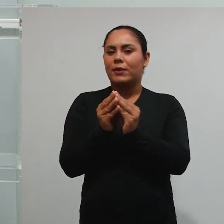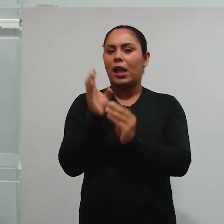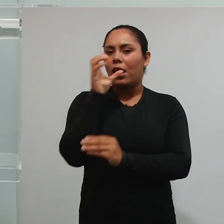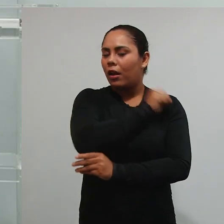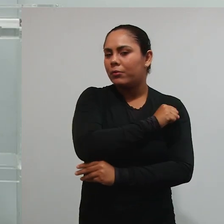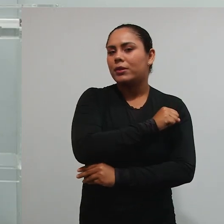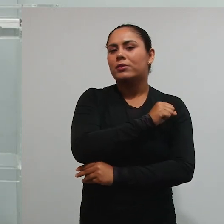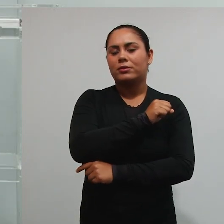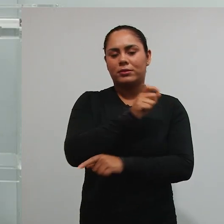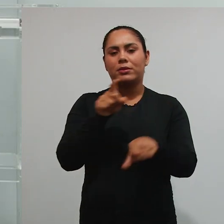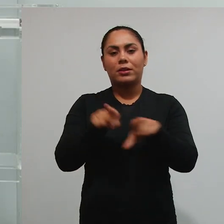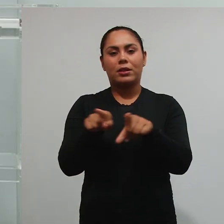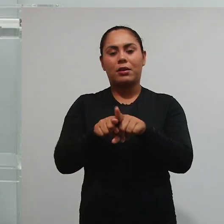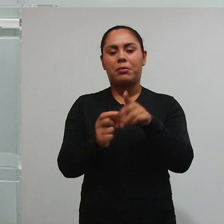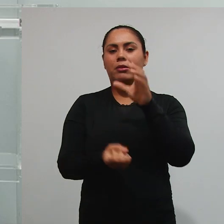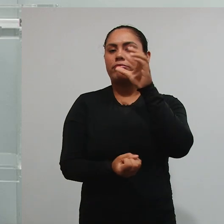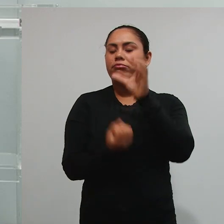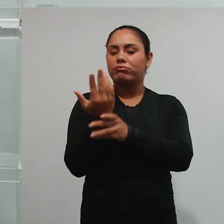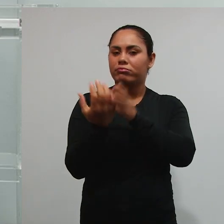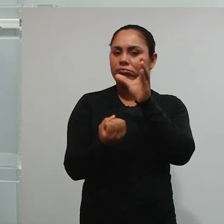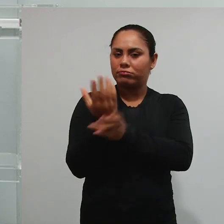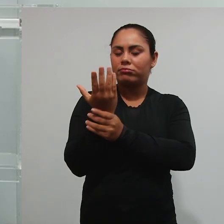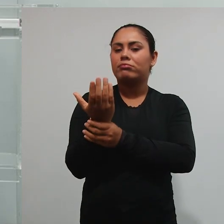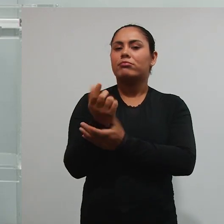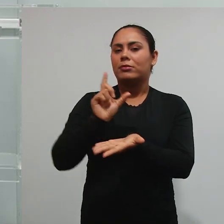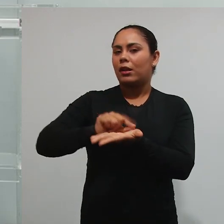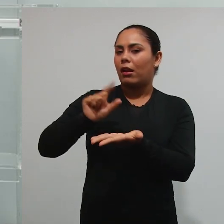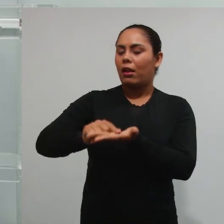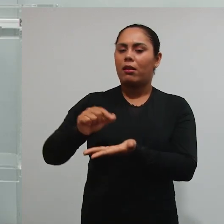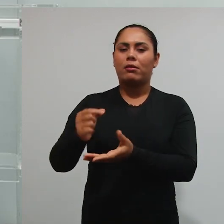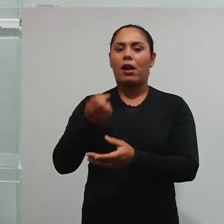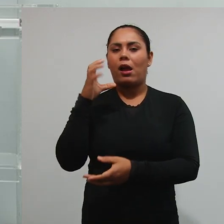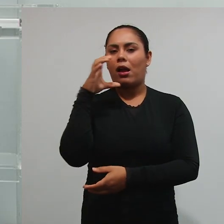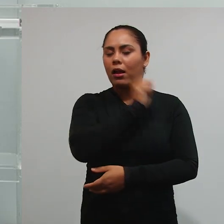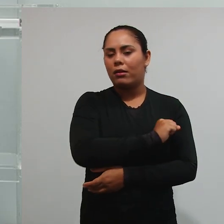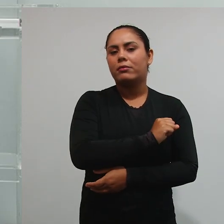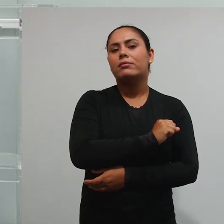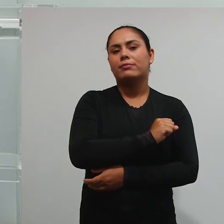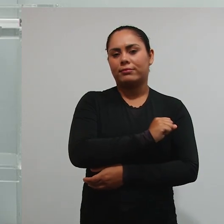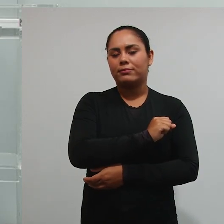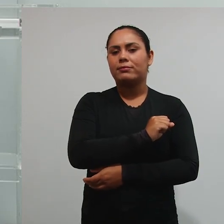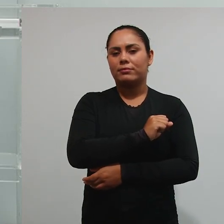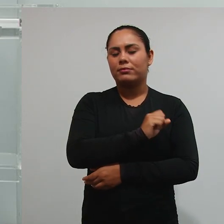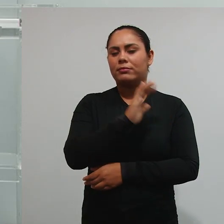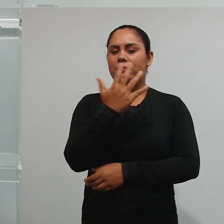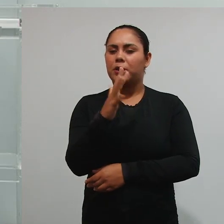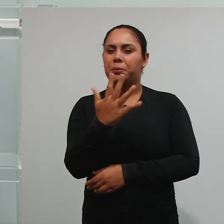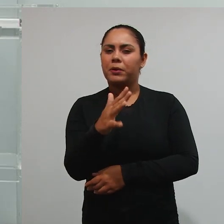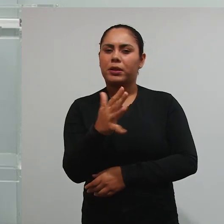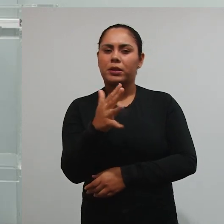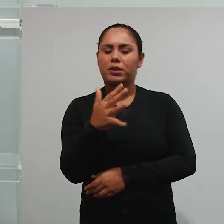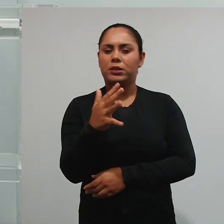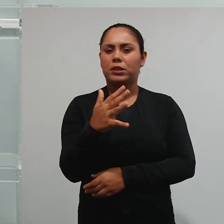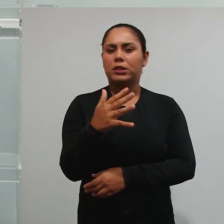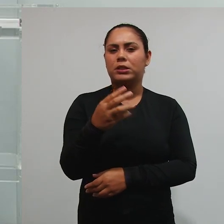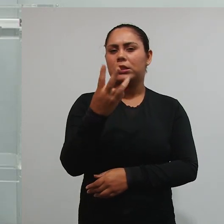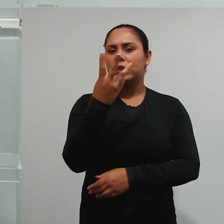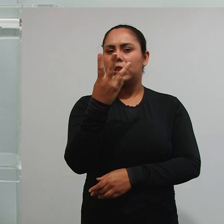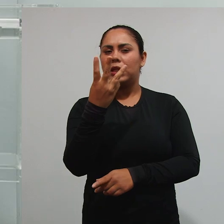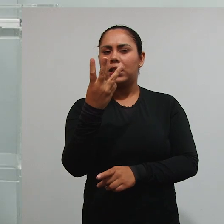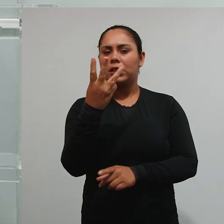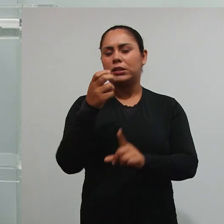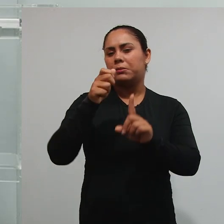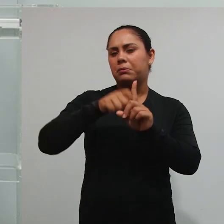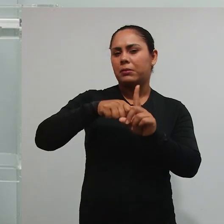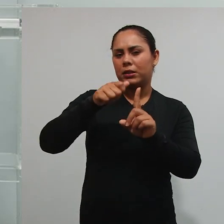rápida, né? Geralmente a produção e a publicação de um artigo é em torno de 3 meses, né?